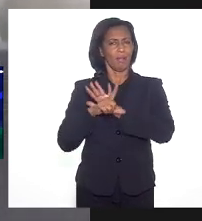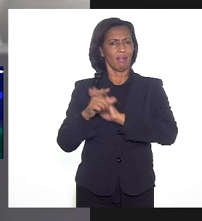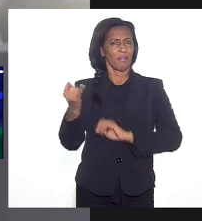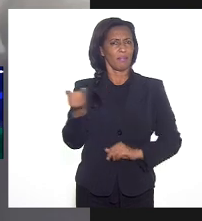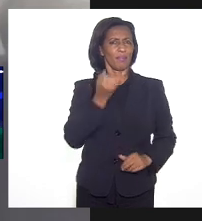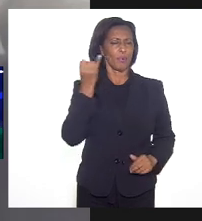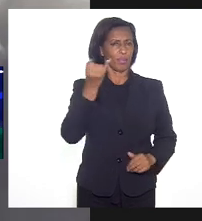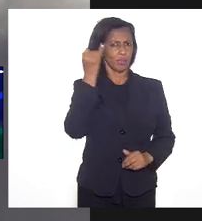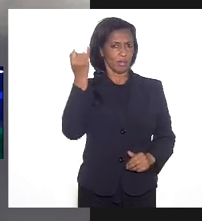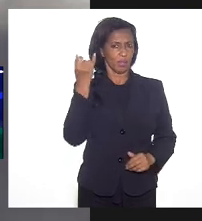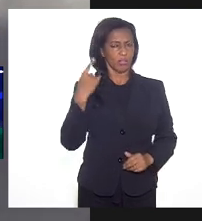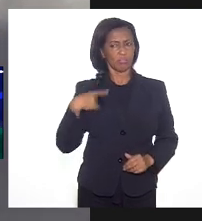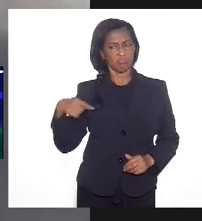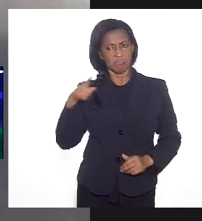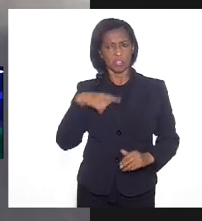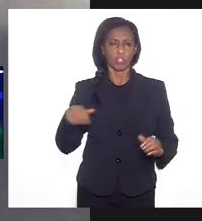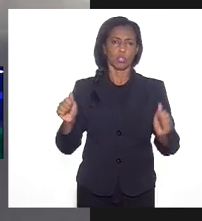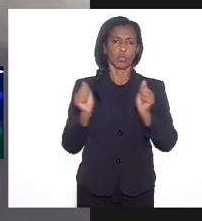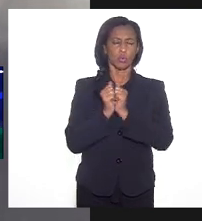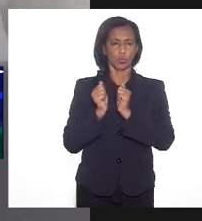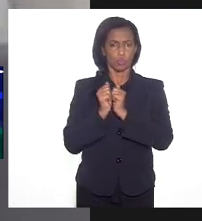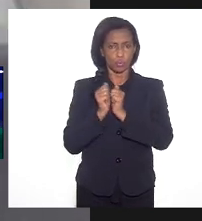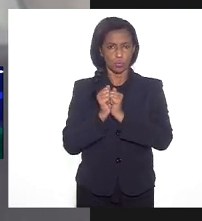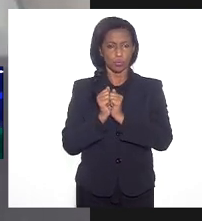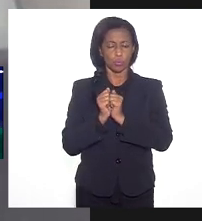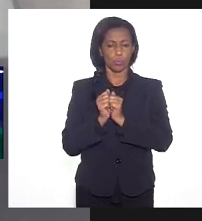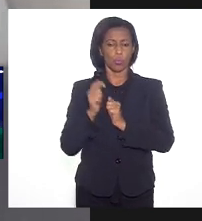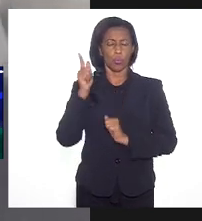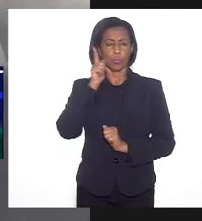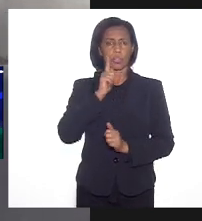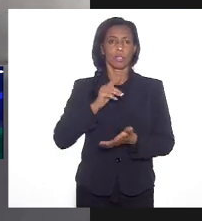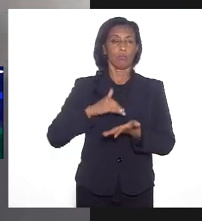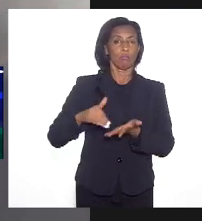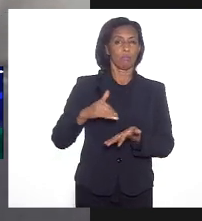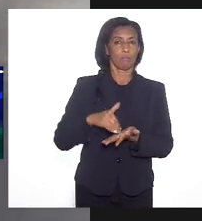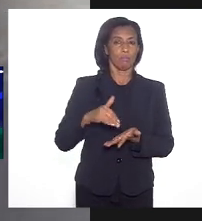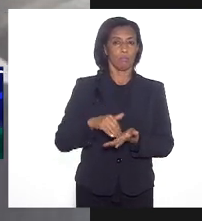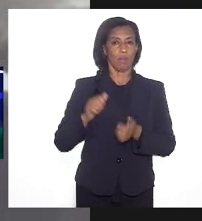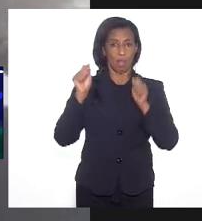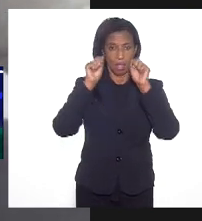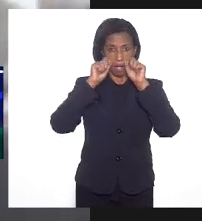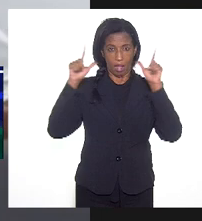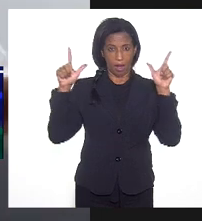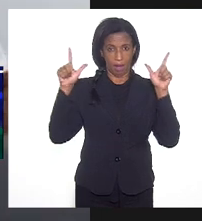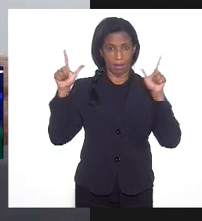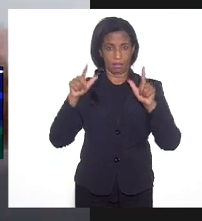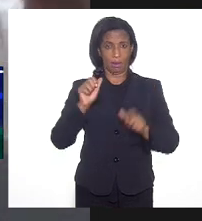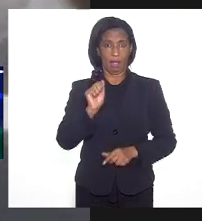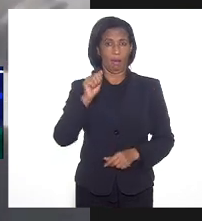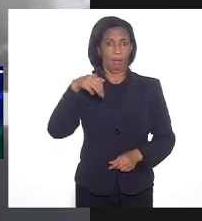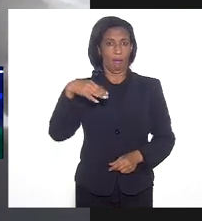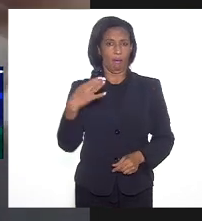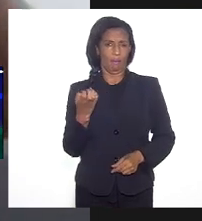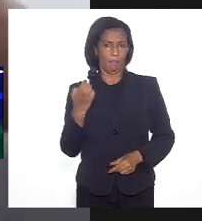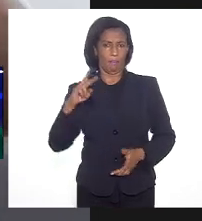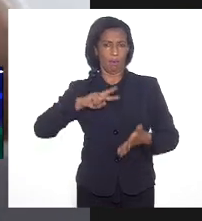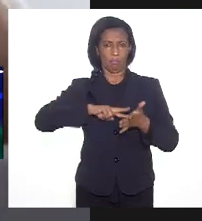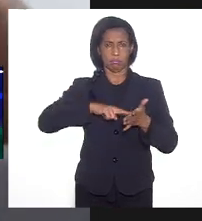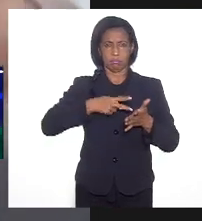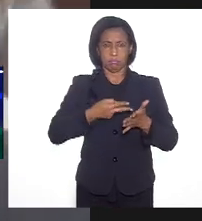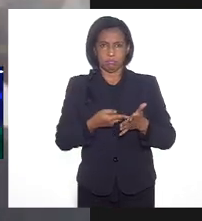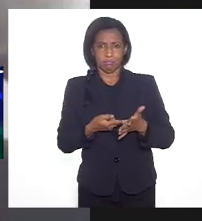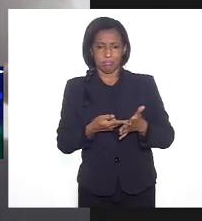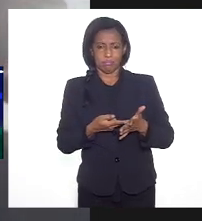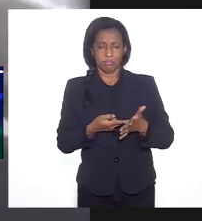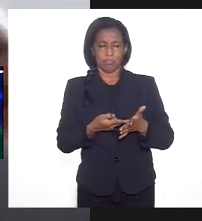gente junto com ele implementou na secretaria que é o alerta Amber e a gente traduziu a gente